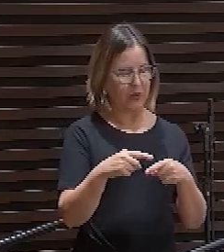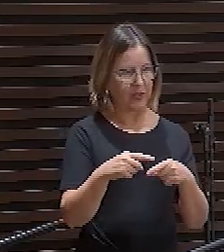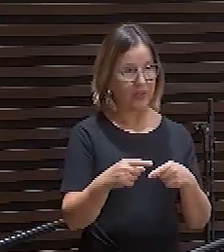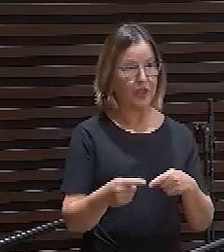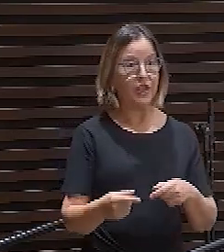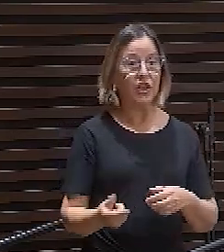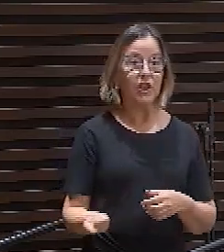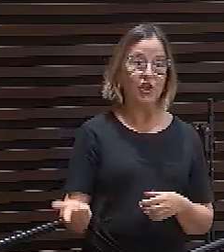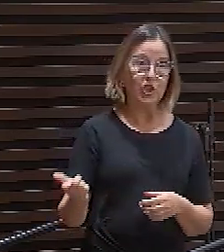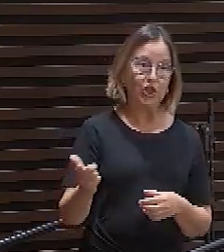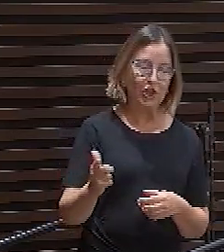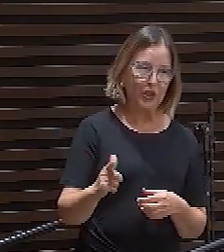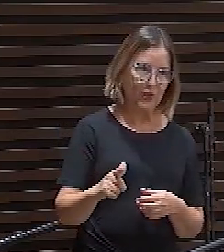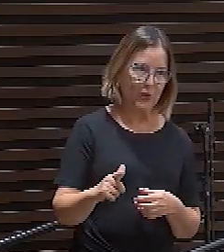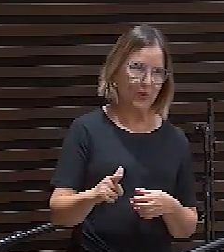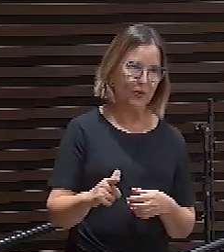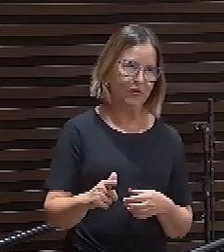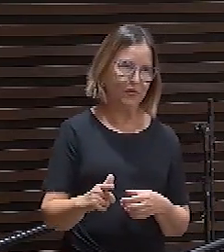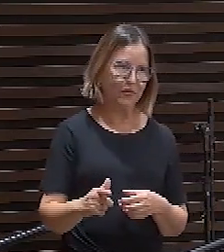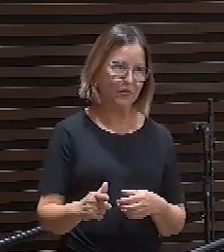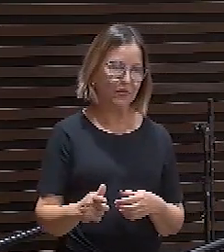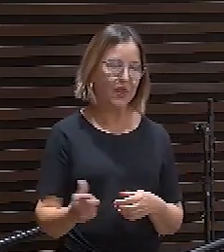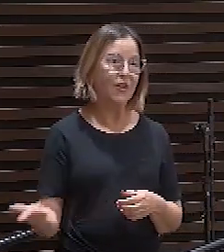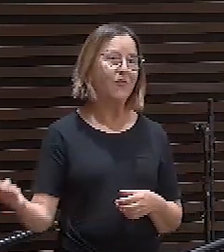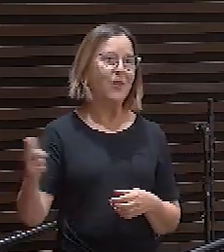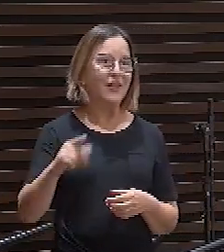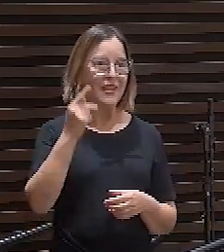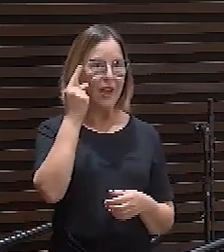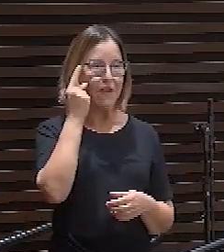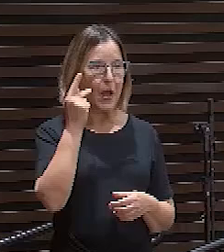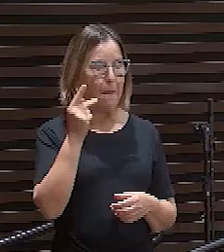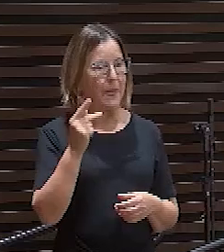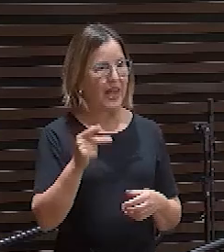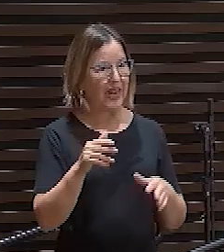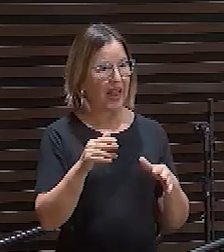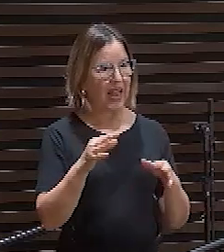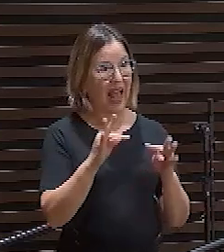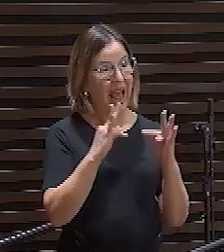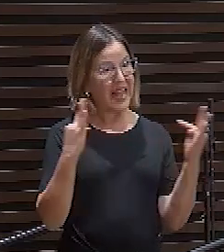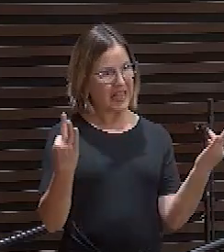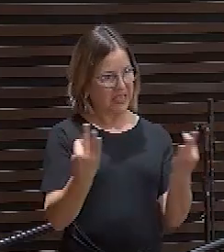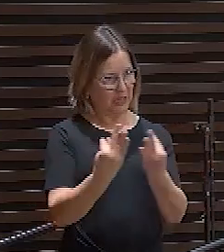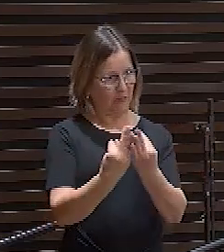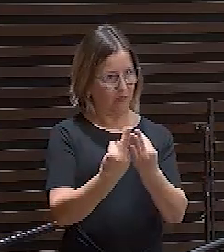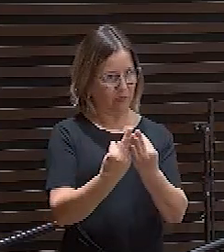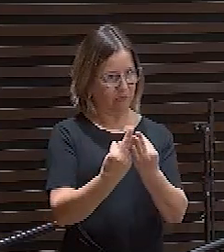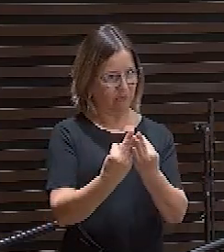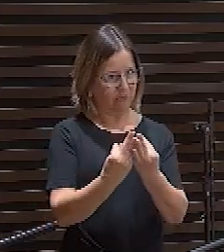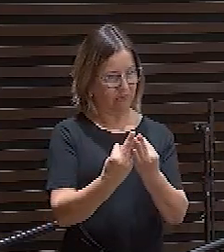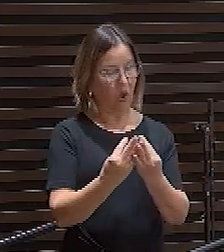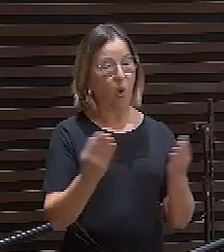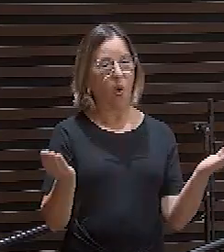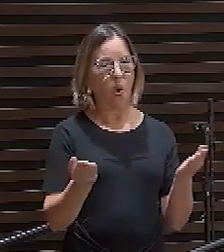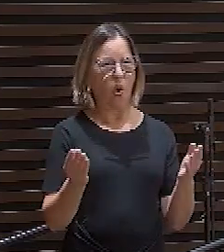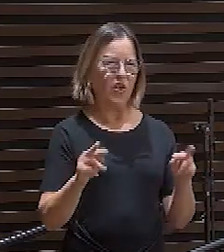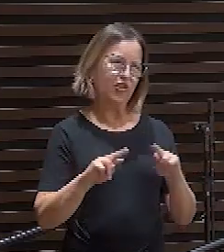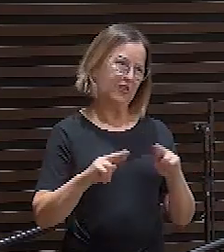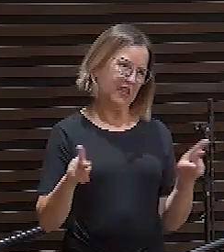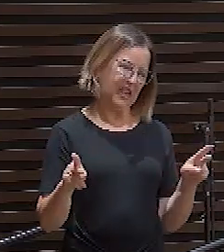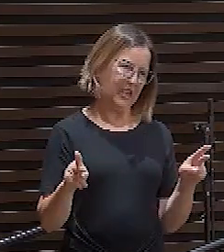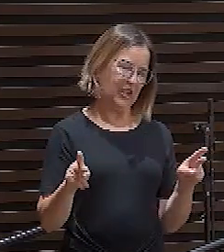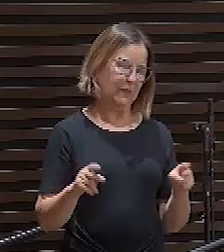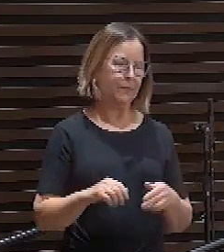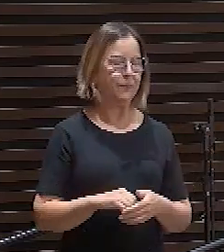uma tribo para outra tribo. Vejam só como é diferente de hoje, né? Não era